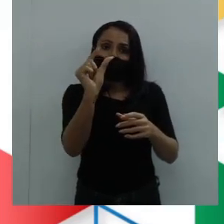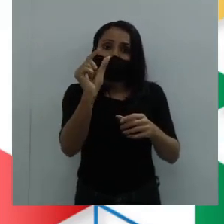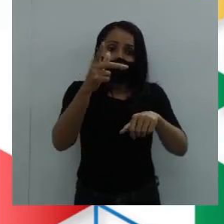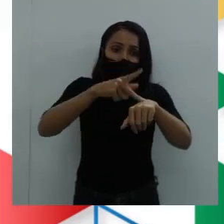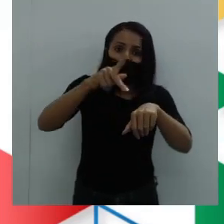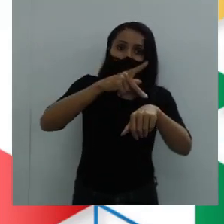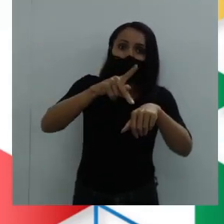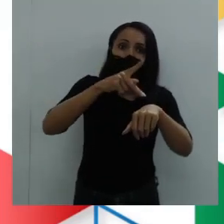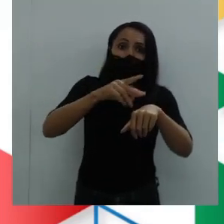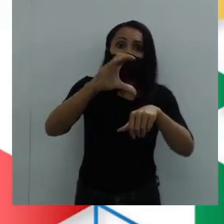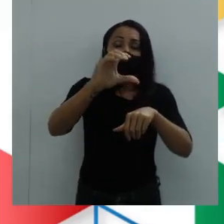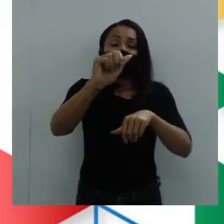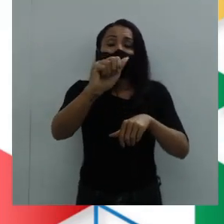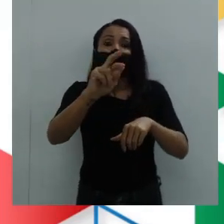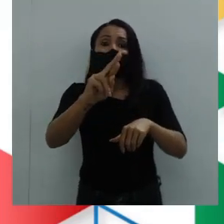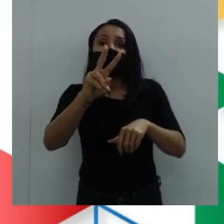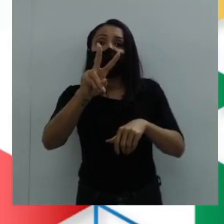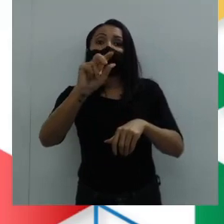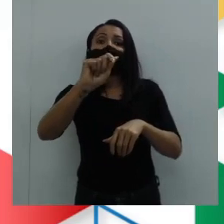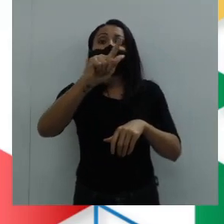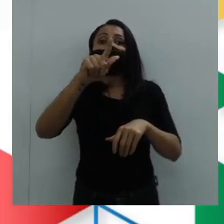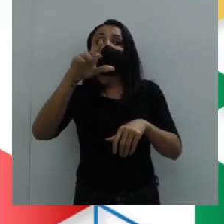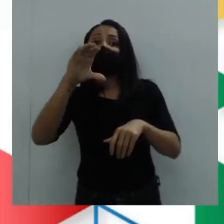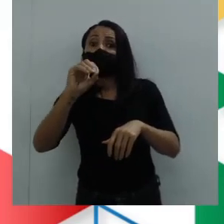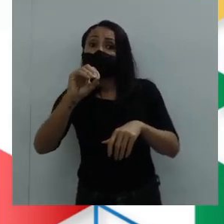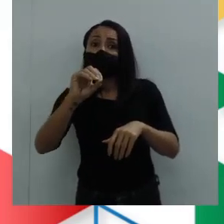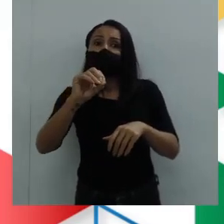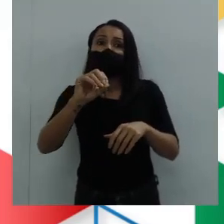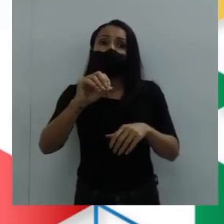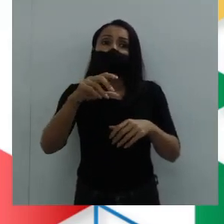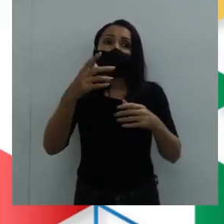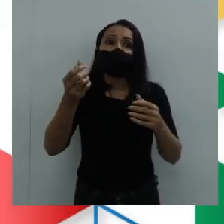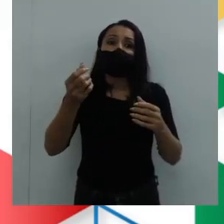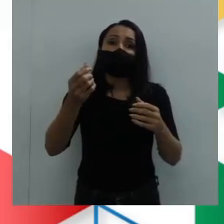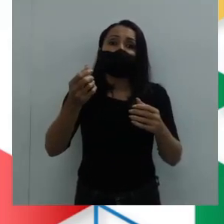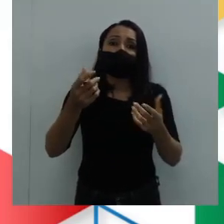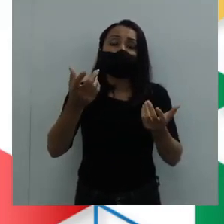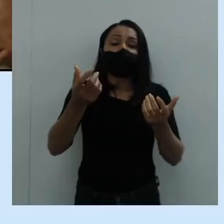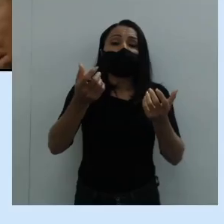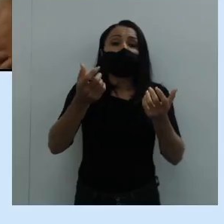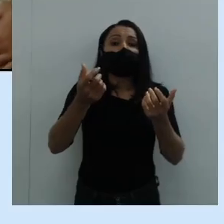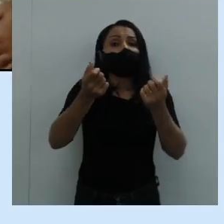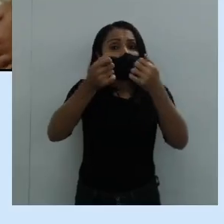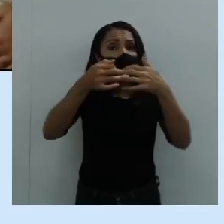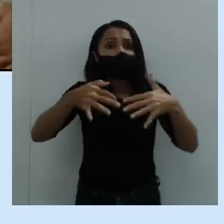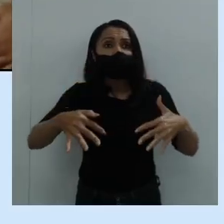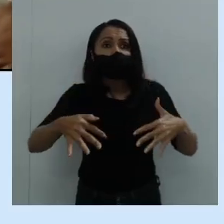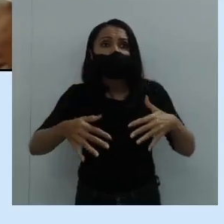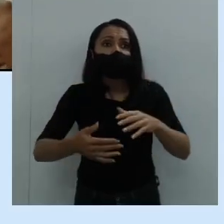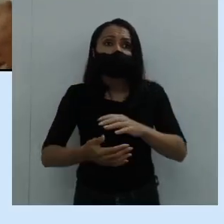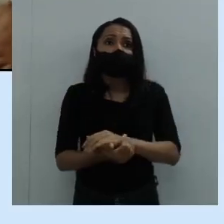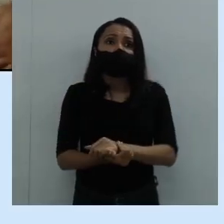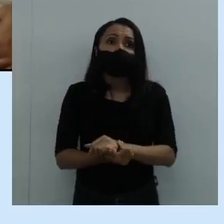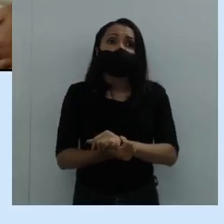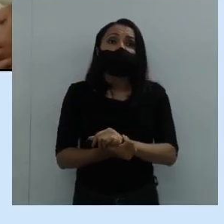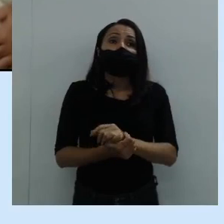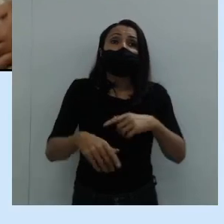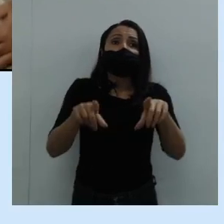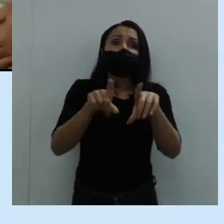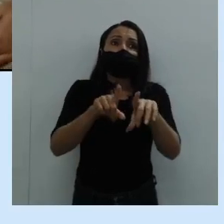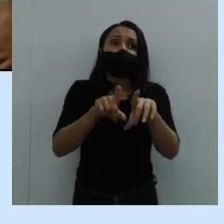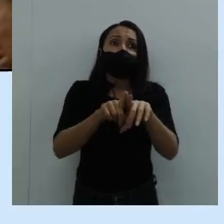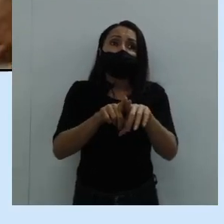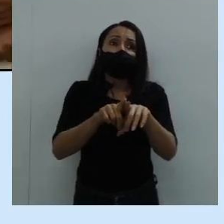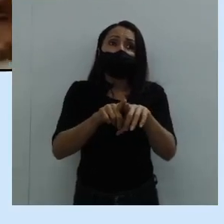fósseis. Então, essa queima daí libera o gás carbônico. E, além disso, essa queima ela